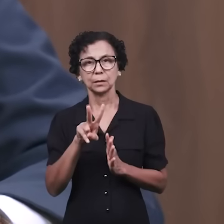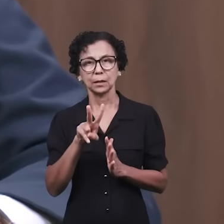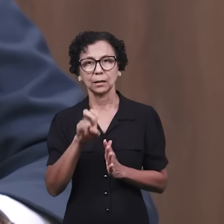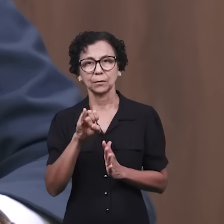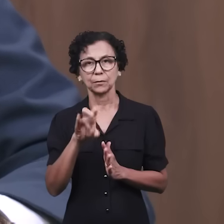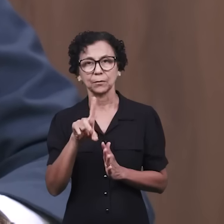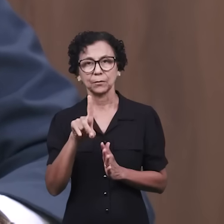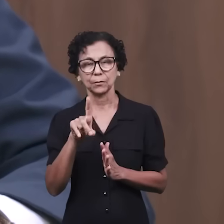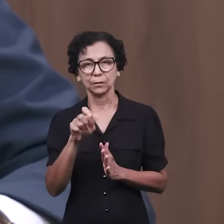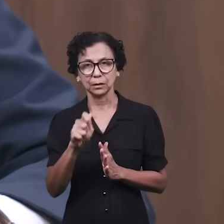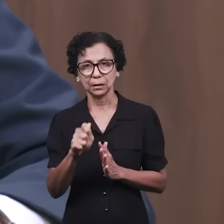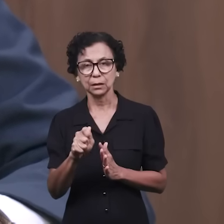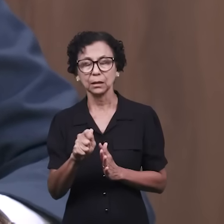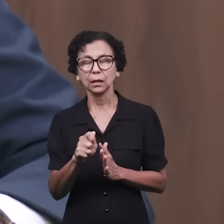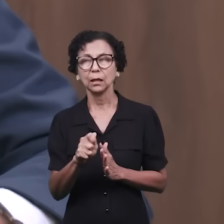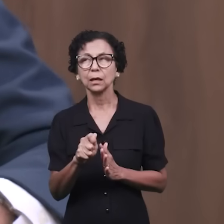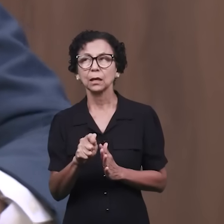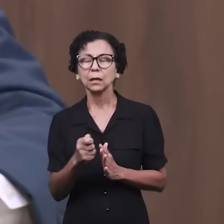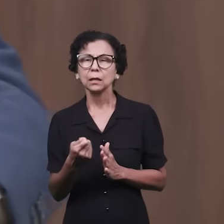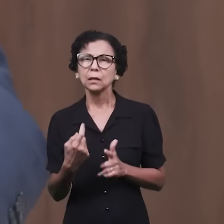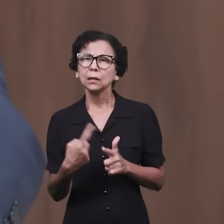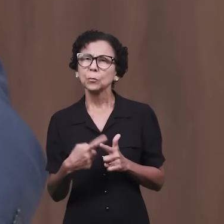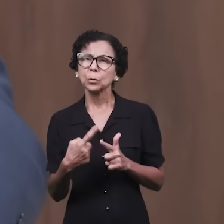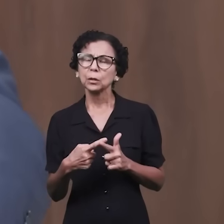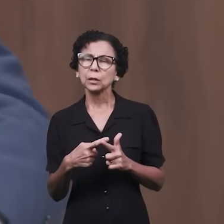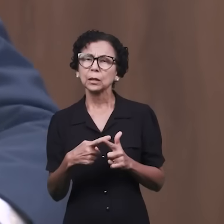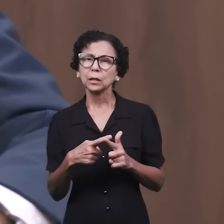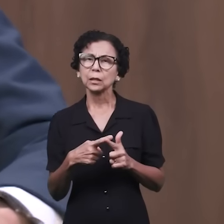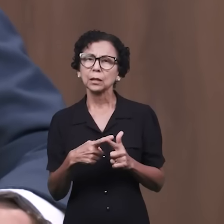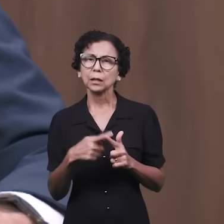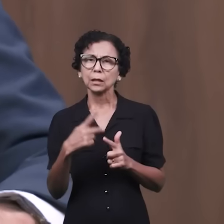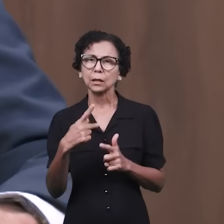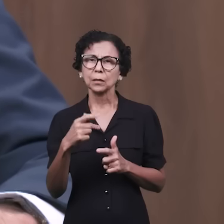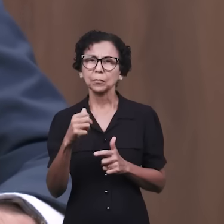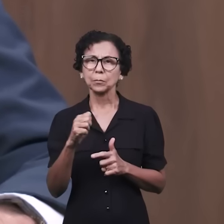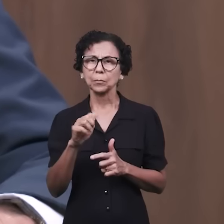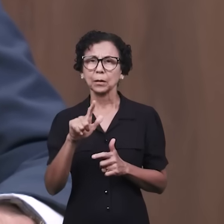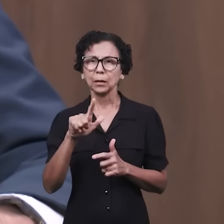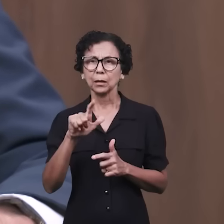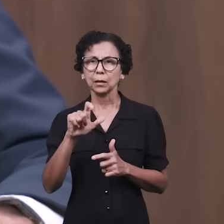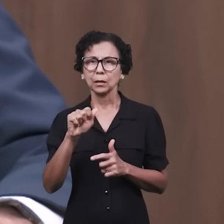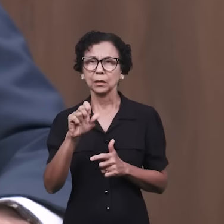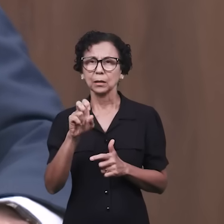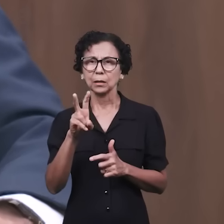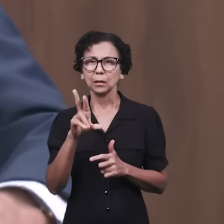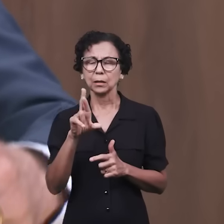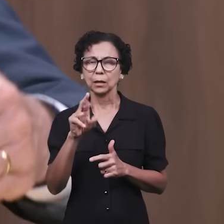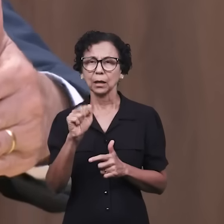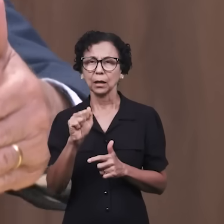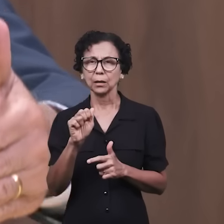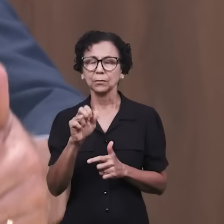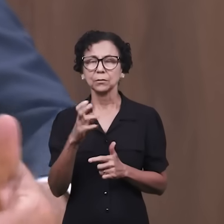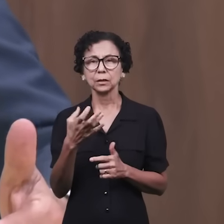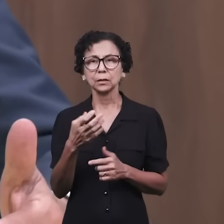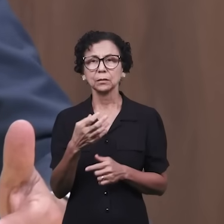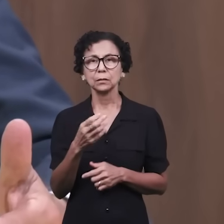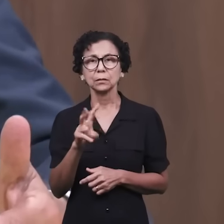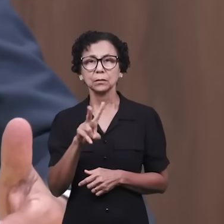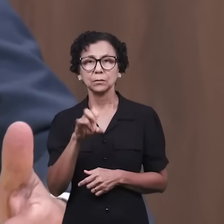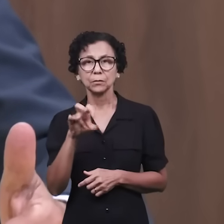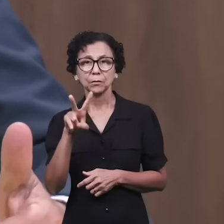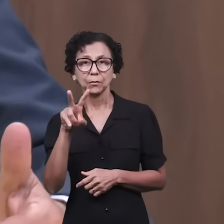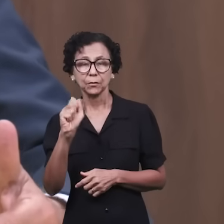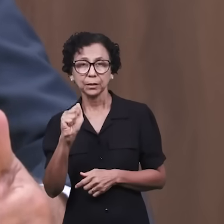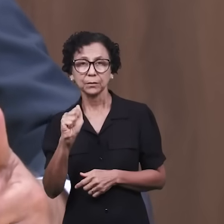que a palavra viva? Então, a palavra que está aqui, ela é viva quando ela acontece na hora,